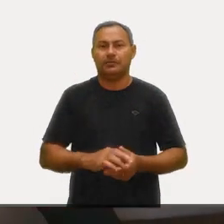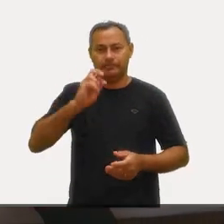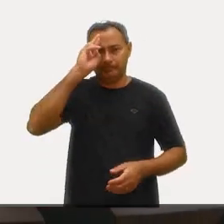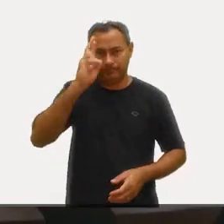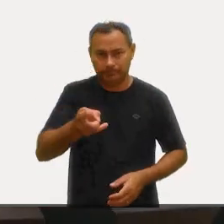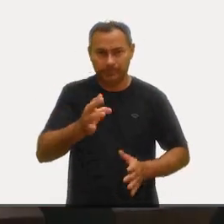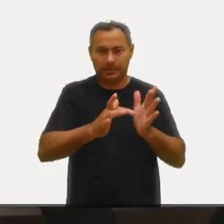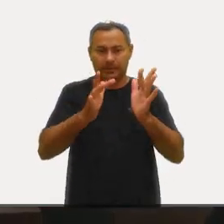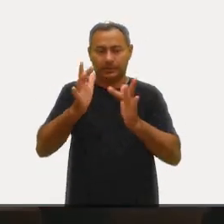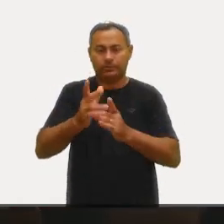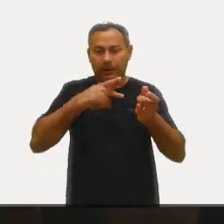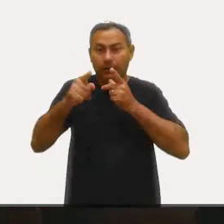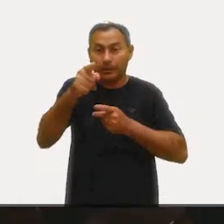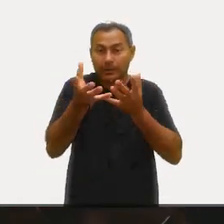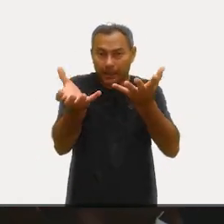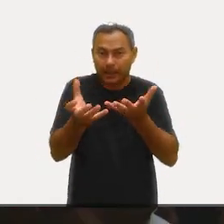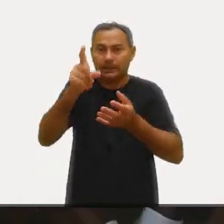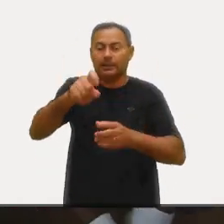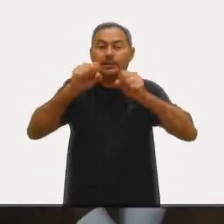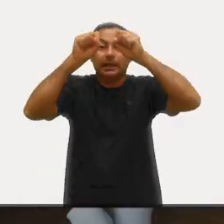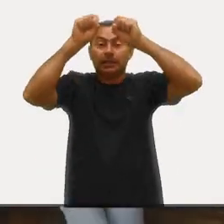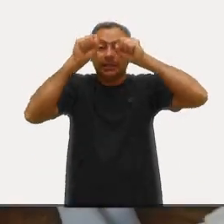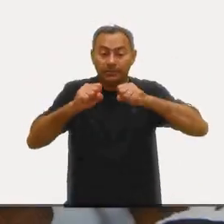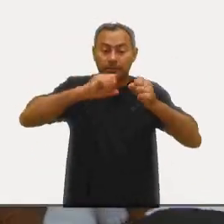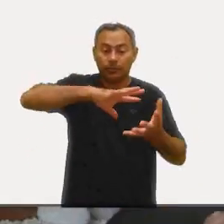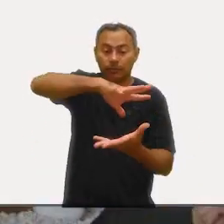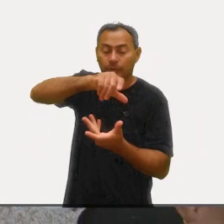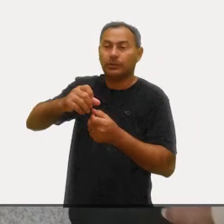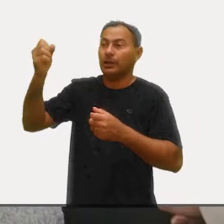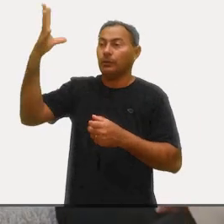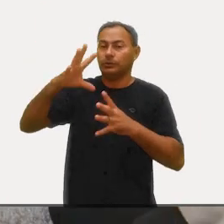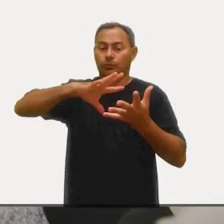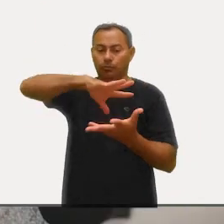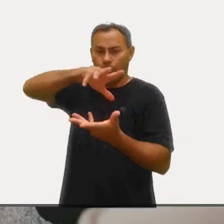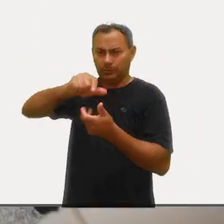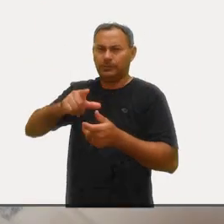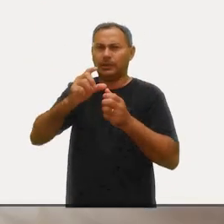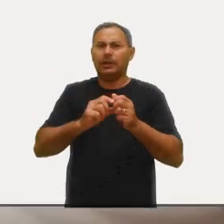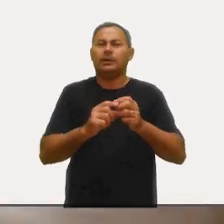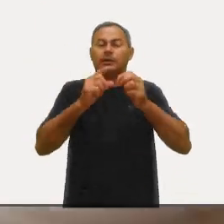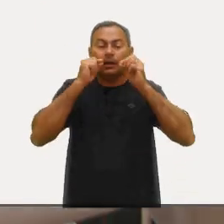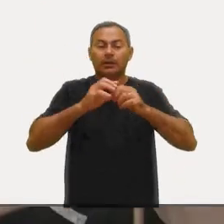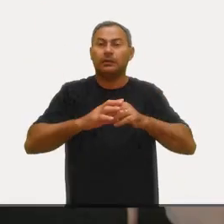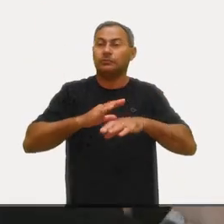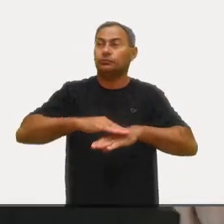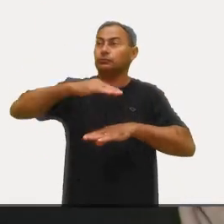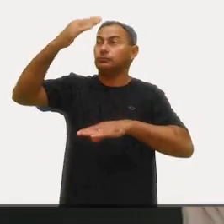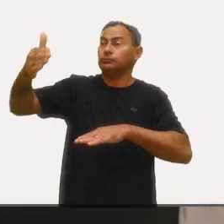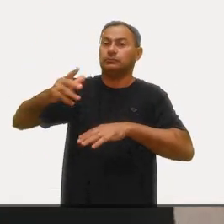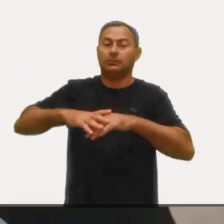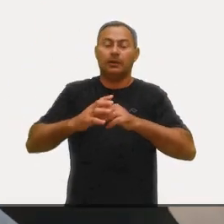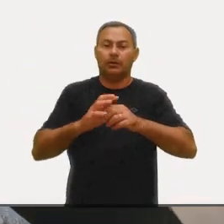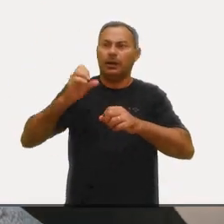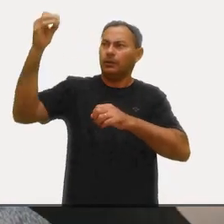Esta é uma das razões porque Jesus disse que se você quer ser o sal da terra e a luz do mundo, se você quer ser a cidade sobre o monte